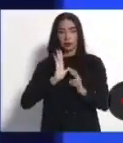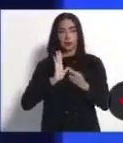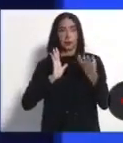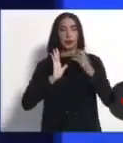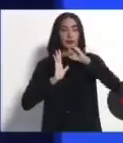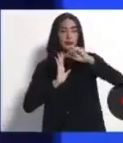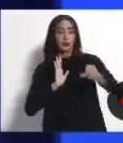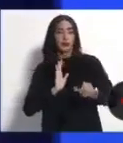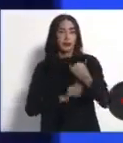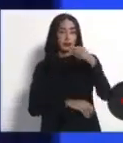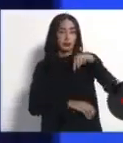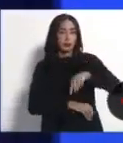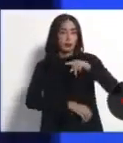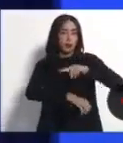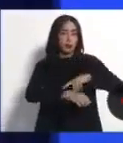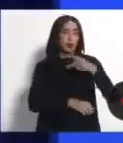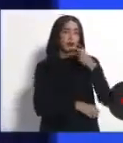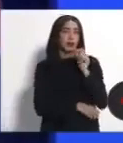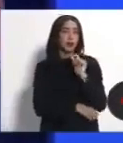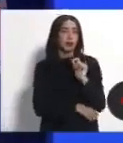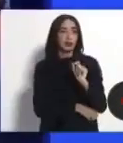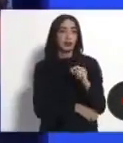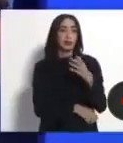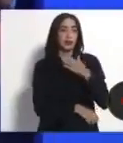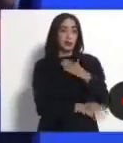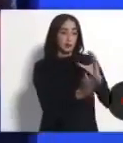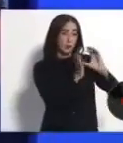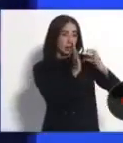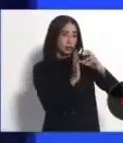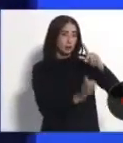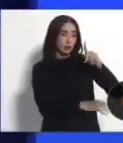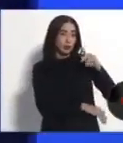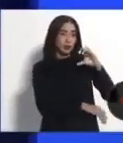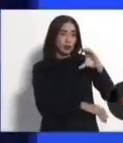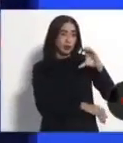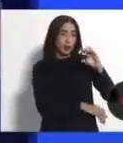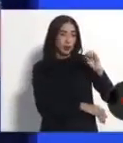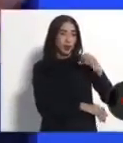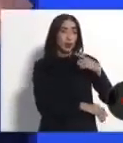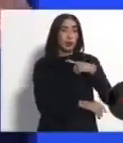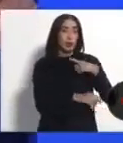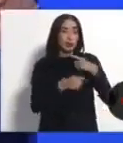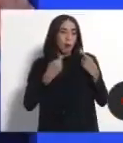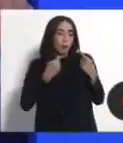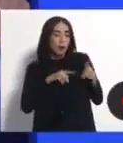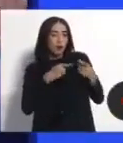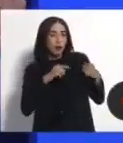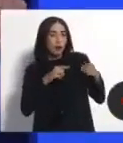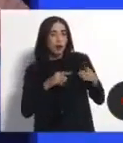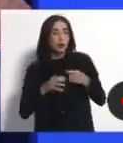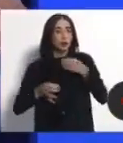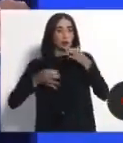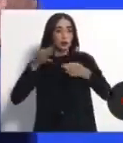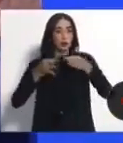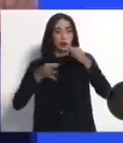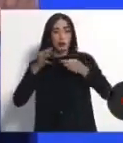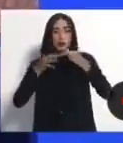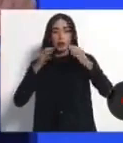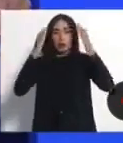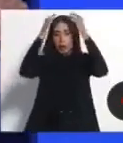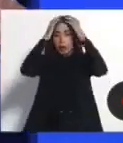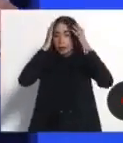neste momento para dizer que o nosso partido PCO está sendo perseguido pelo juiz, aquele juiz da cabeça de